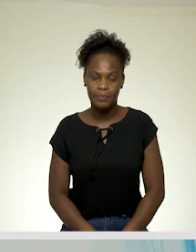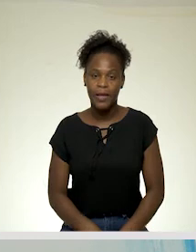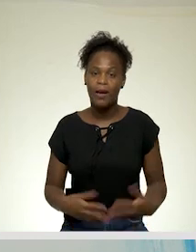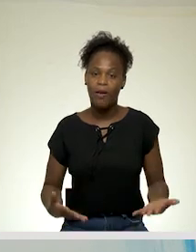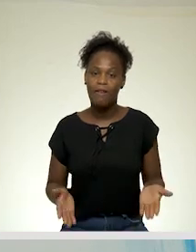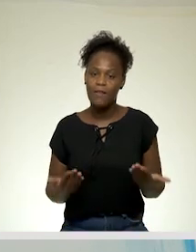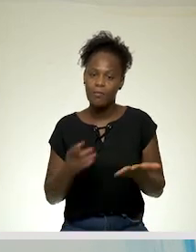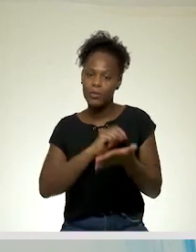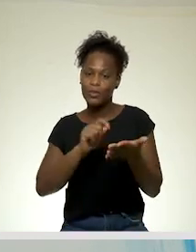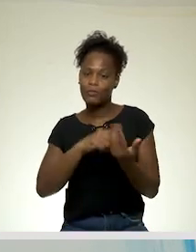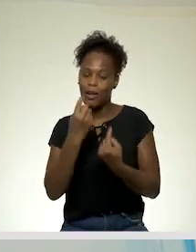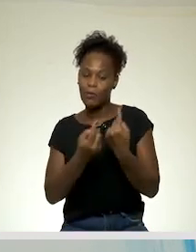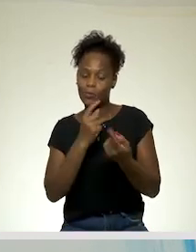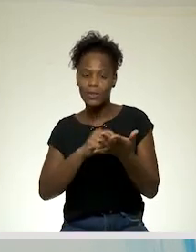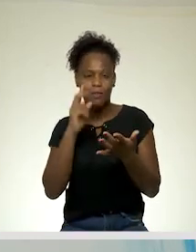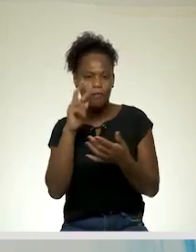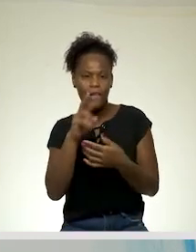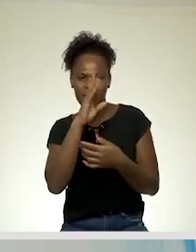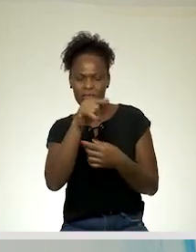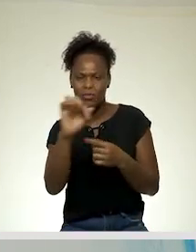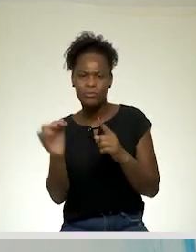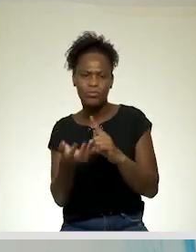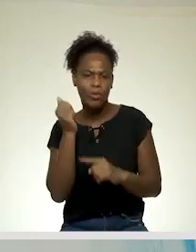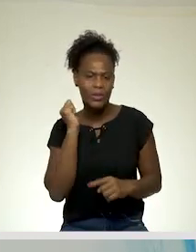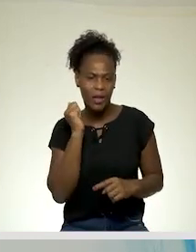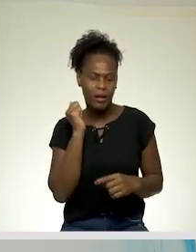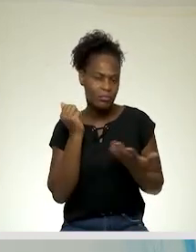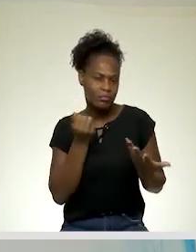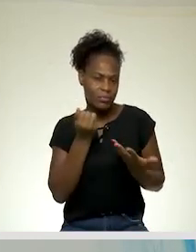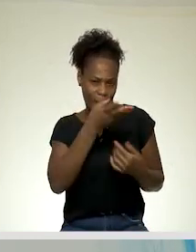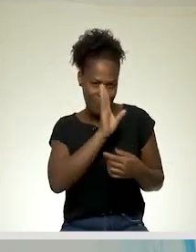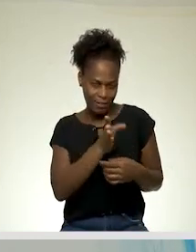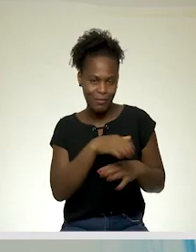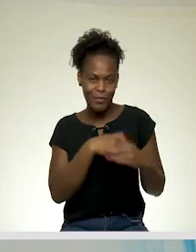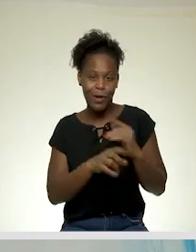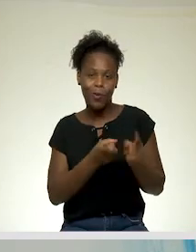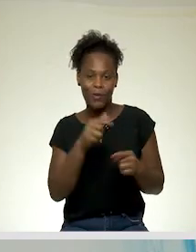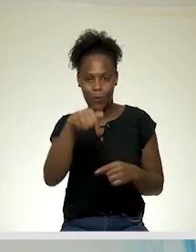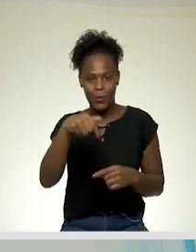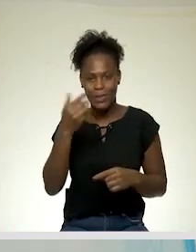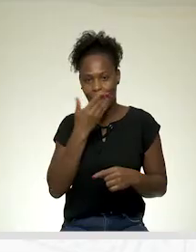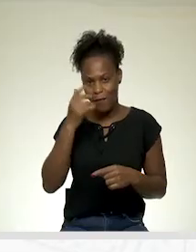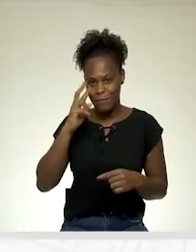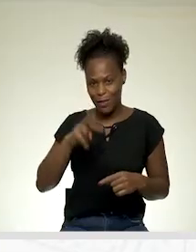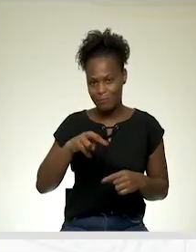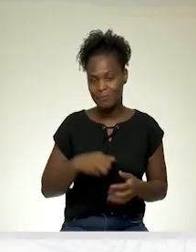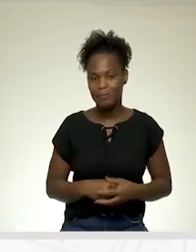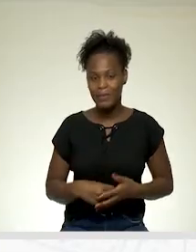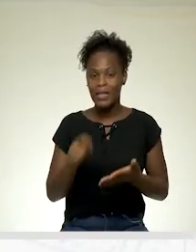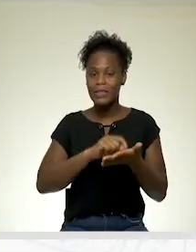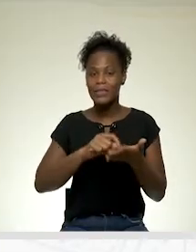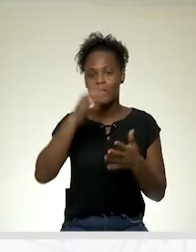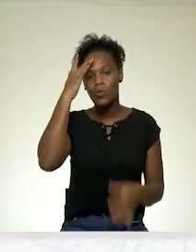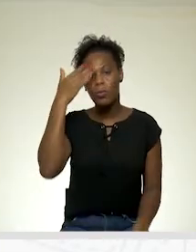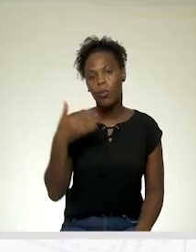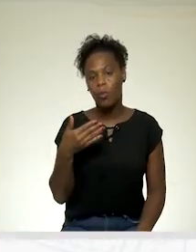Vamos resolver alguns exercícios para ver se vocês conseguem pôr em prática aquilo que vimos hoje. Exercício número